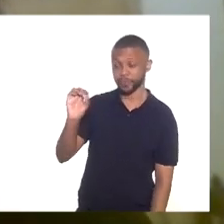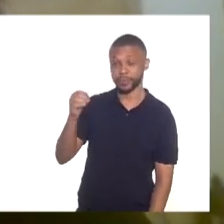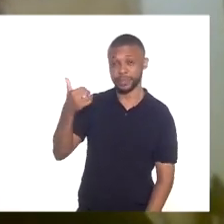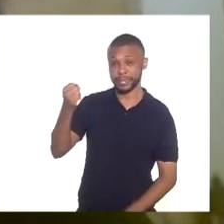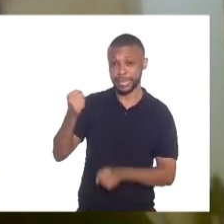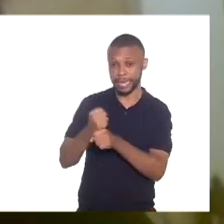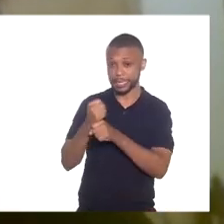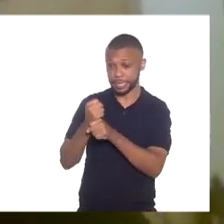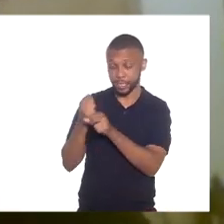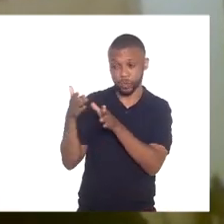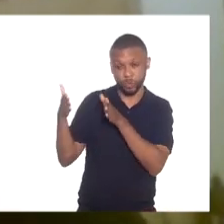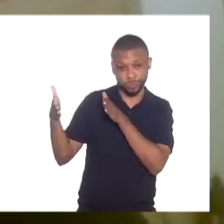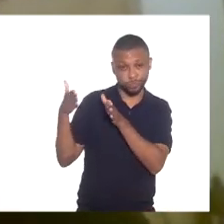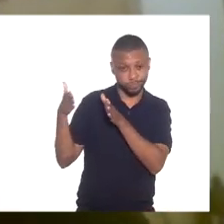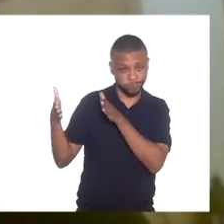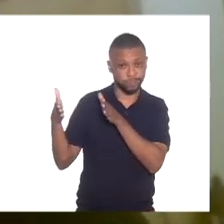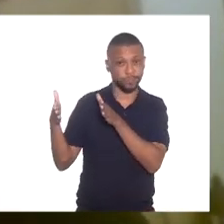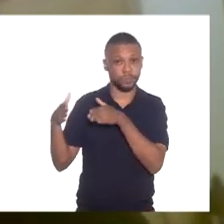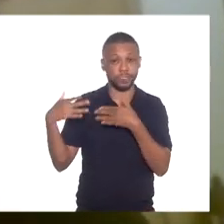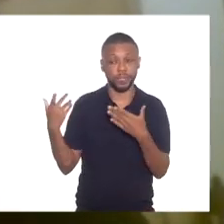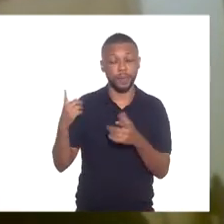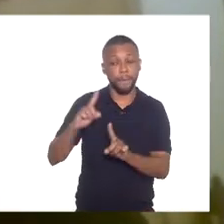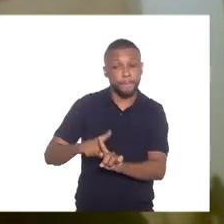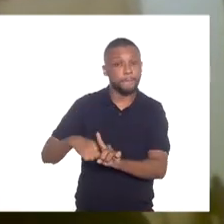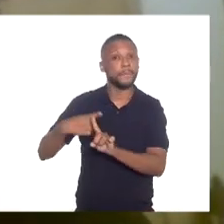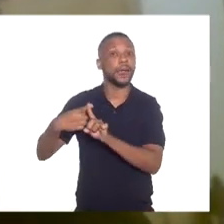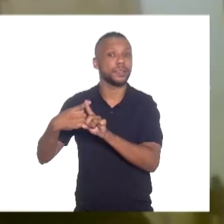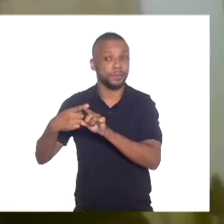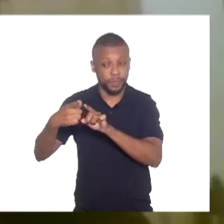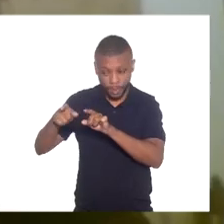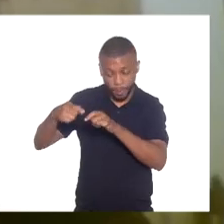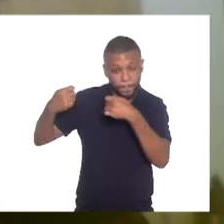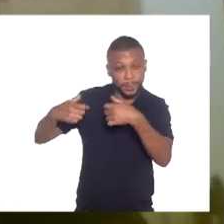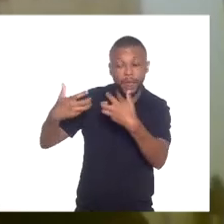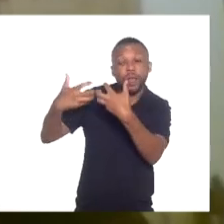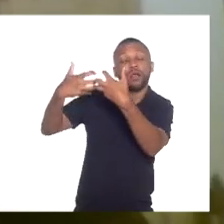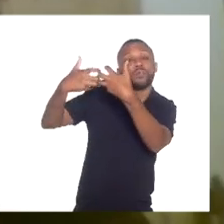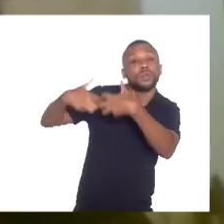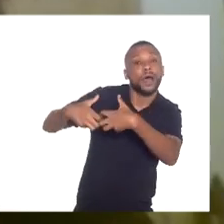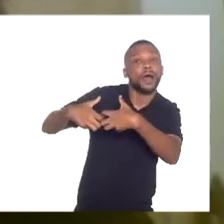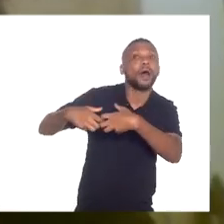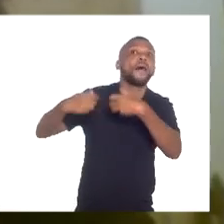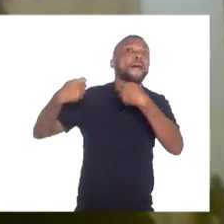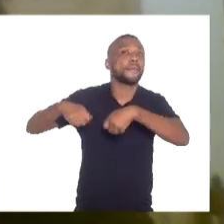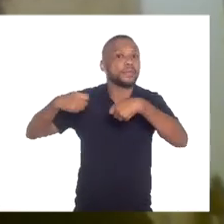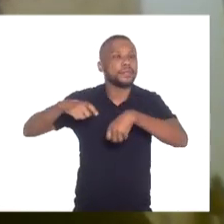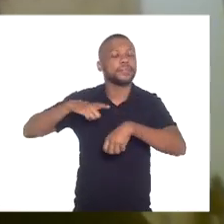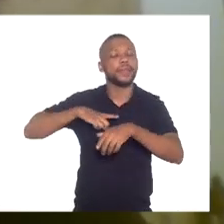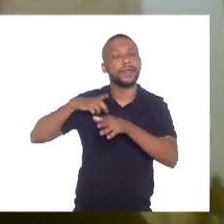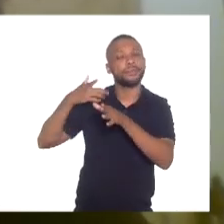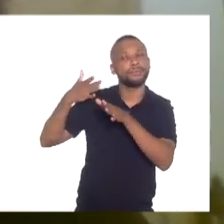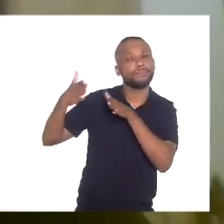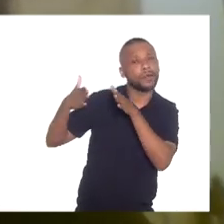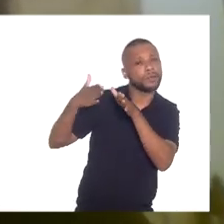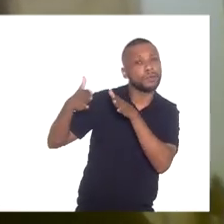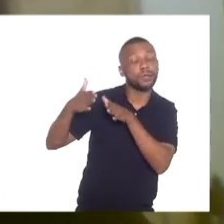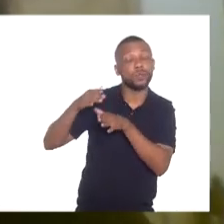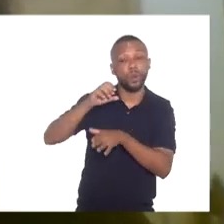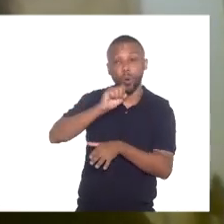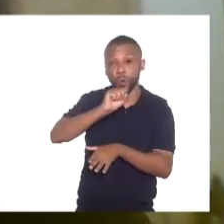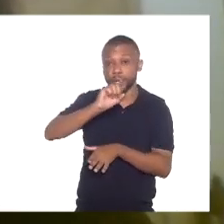Além disso, para essas plataformas funcionarem, nós vamos precisar de um número da ordem de 80 barcos de